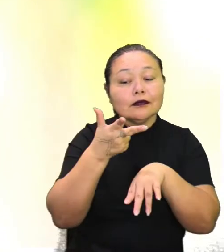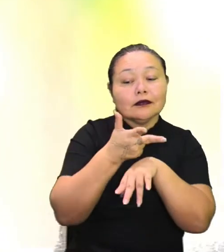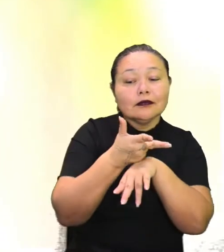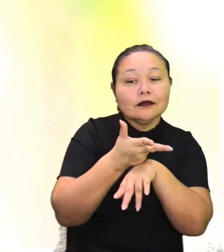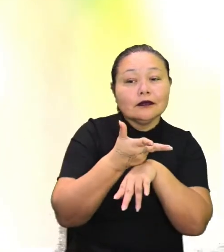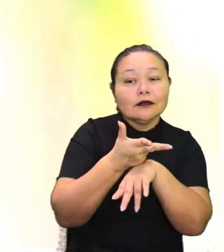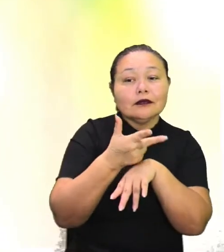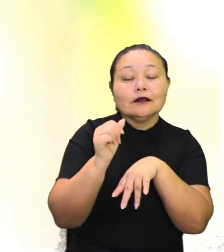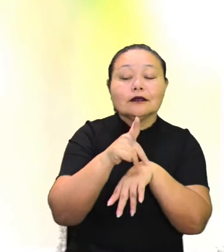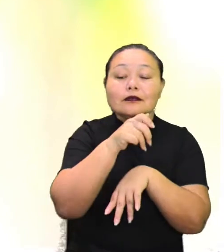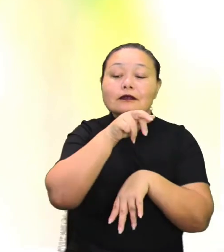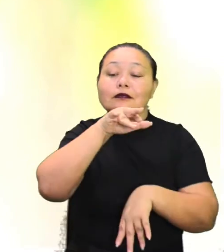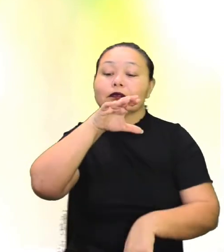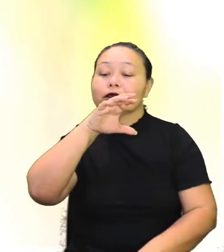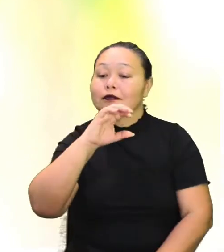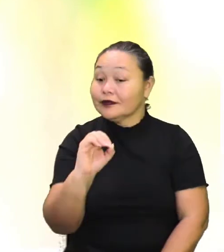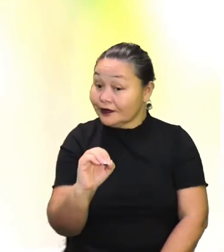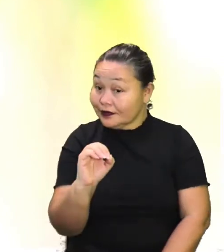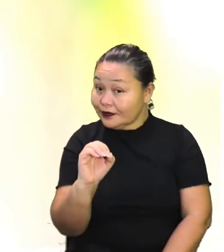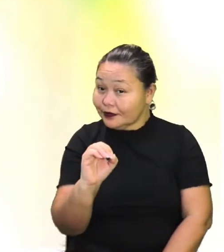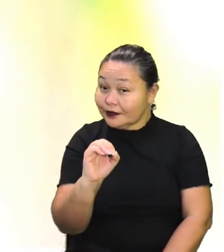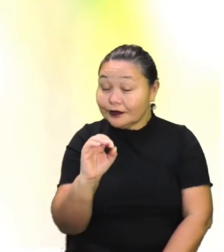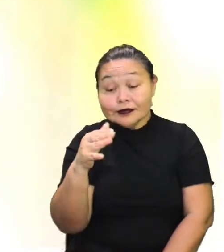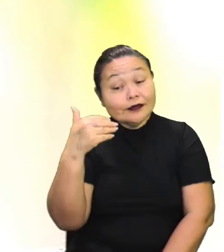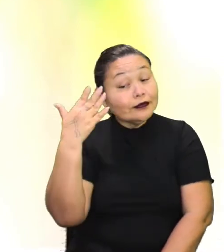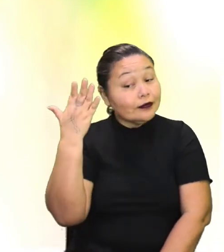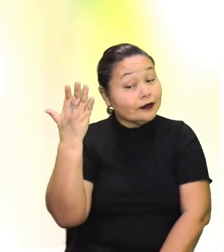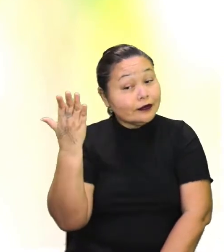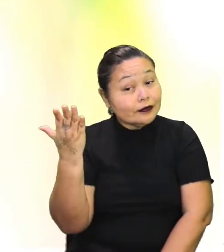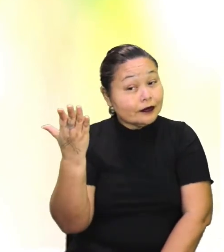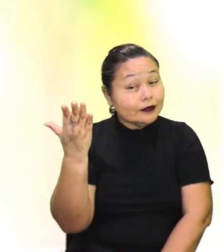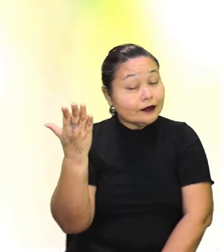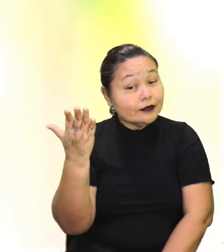cena o gênero lírico.